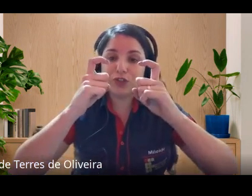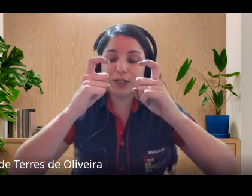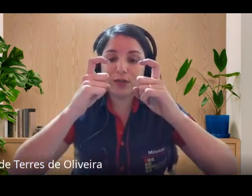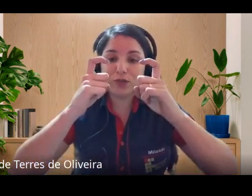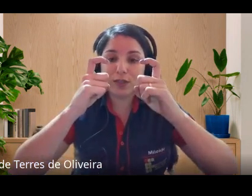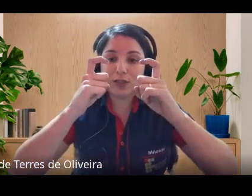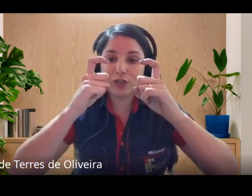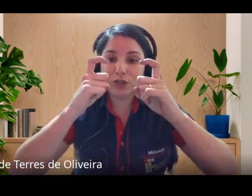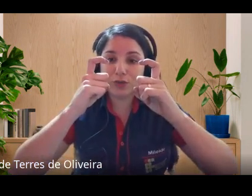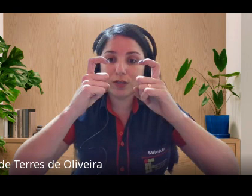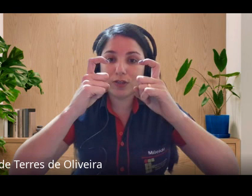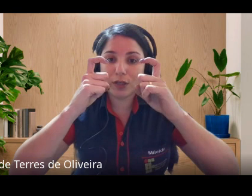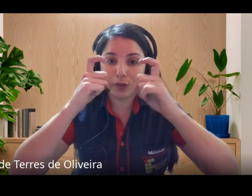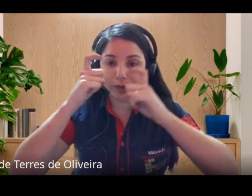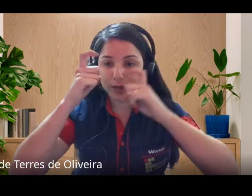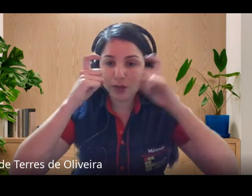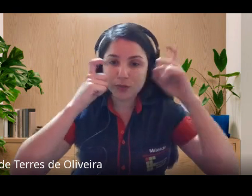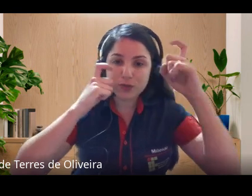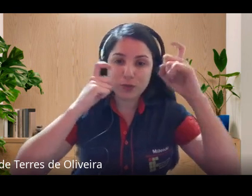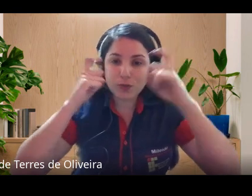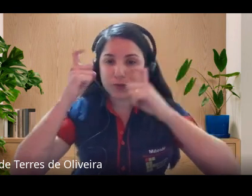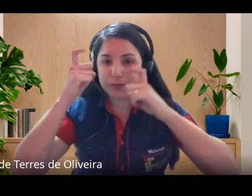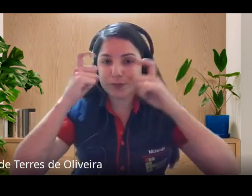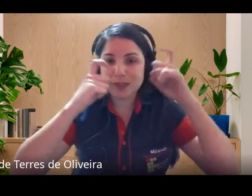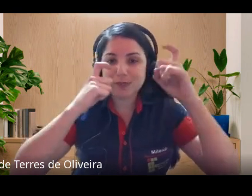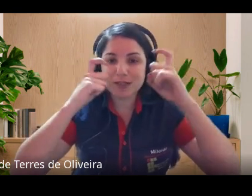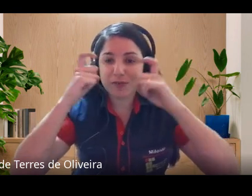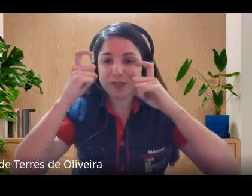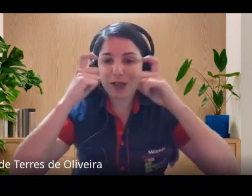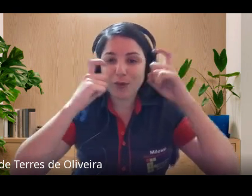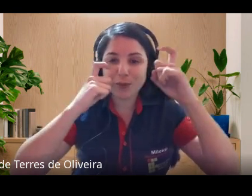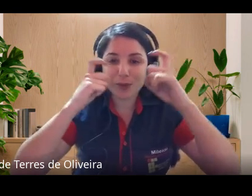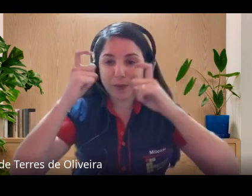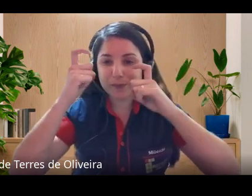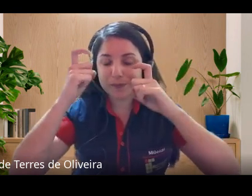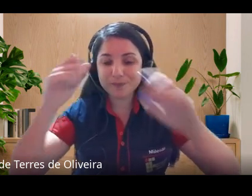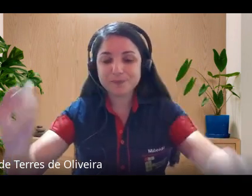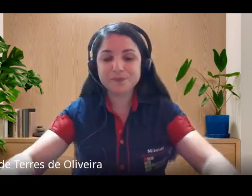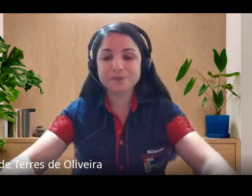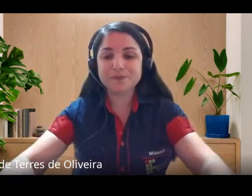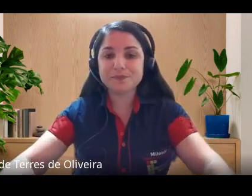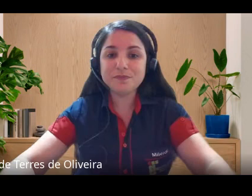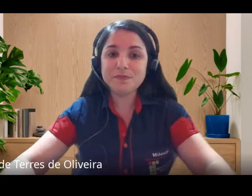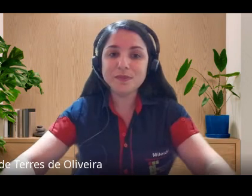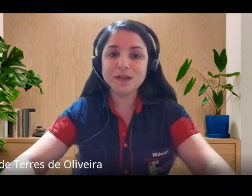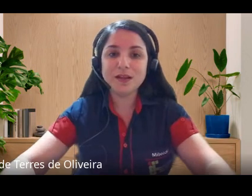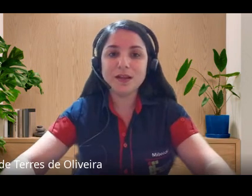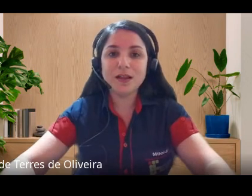em X, que é os dois ganchinhos do dedo indicador no seu rosto, expressão facial e corporal.